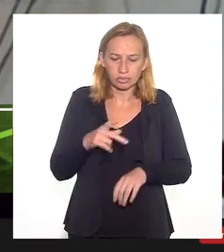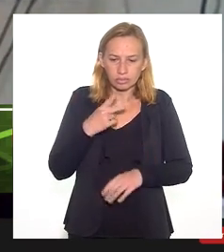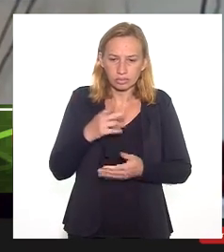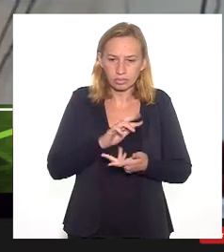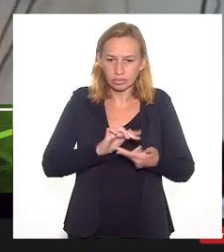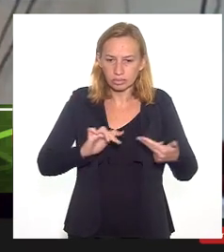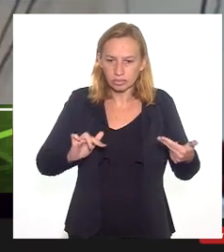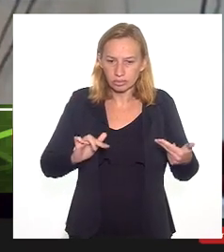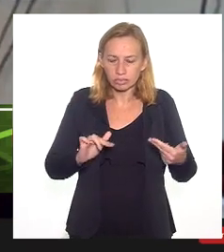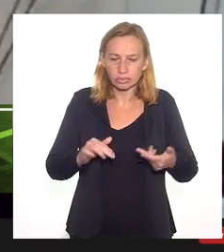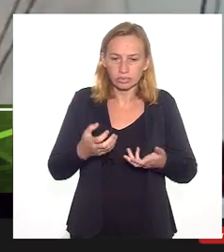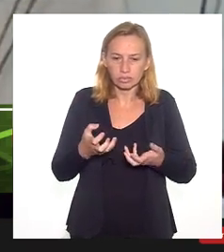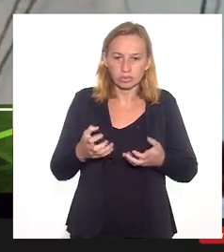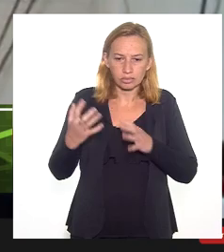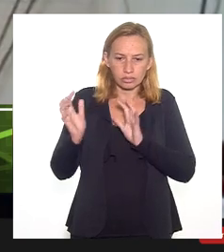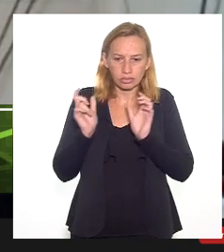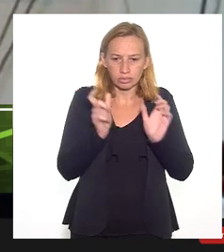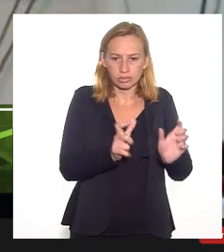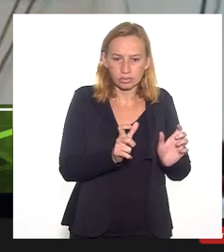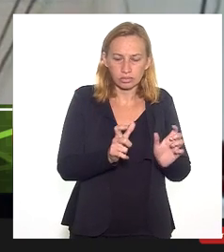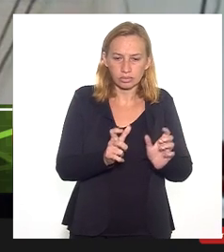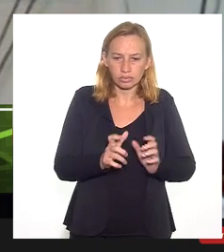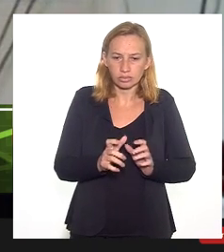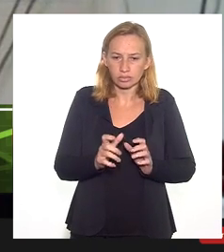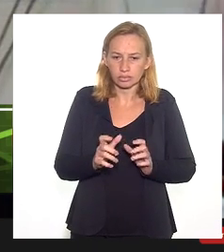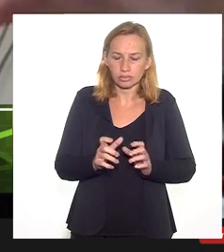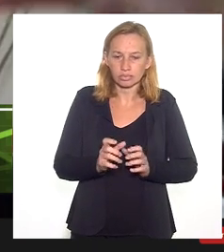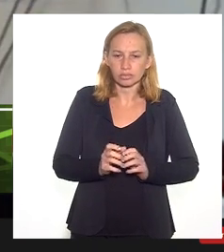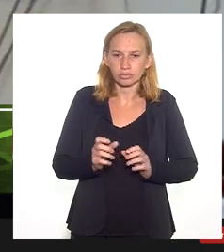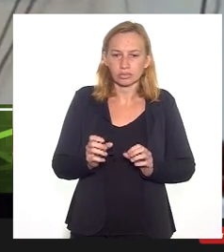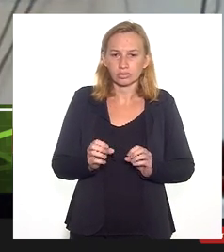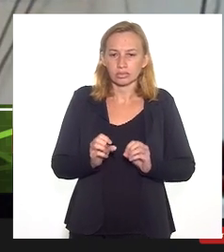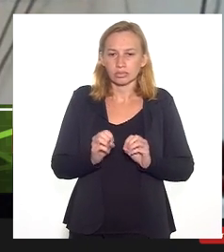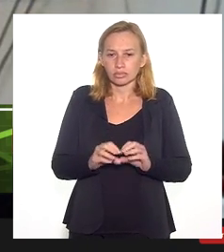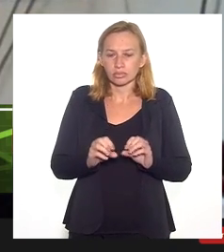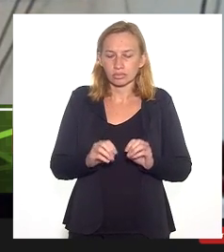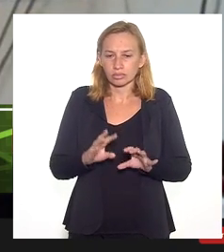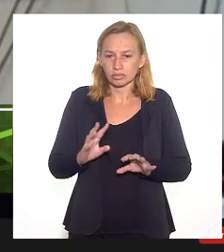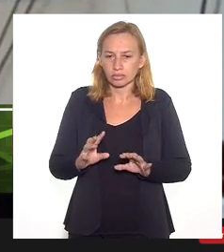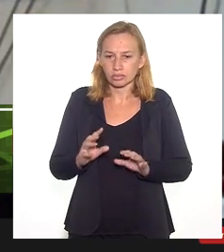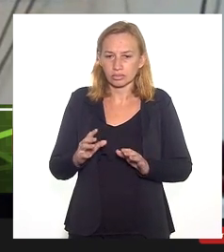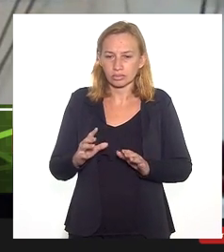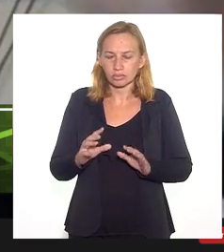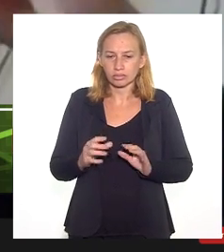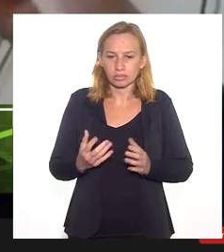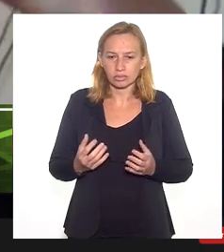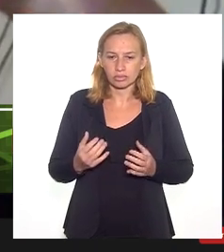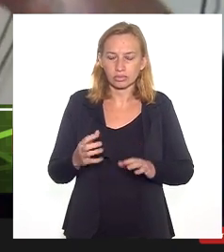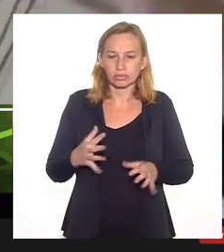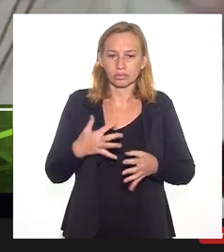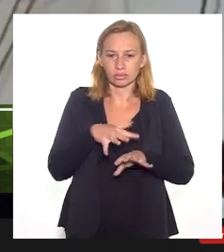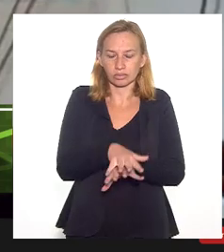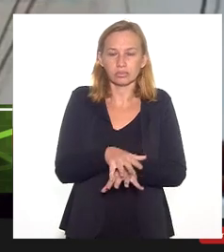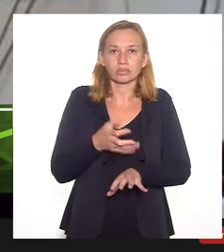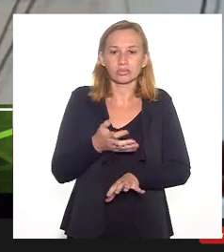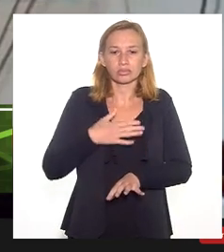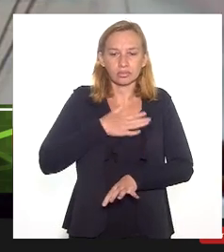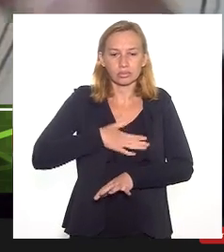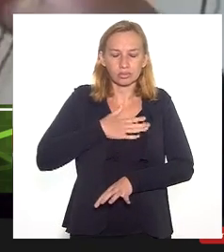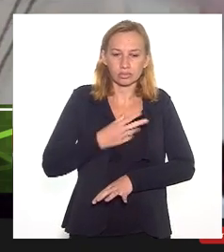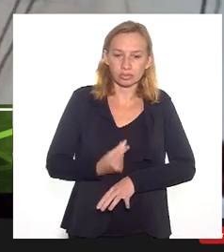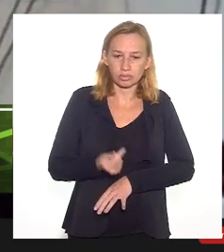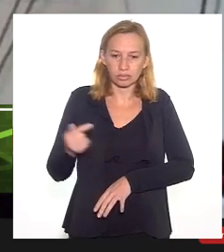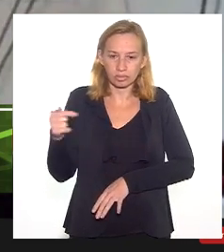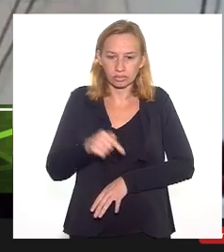coisas eu quero chamar atenção para a questão da dedicação exclusiva que é um direito histórico dos docentes eu gostaria que saíssemos daqui